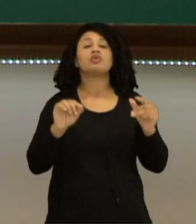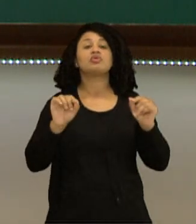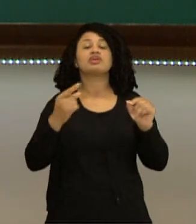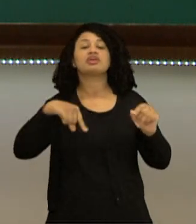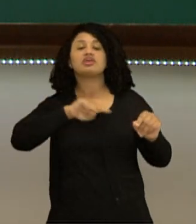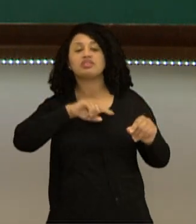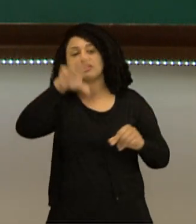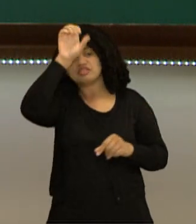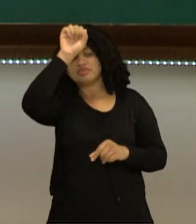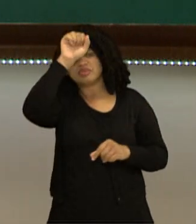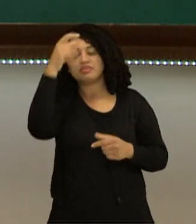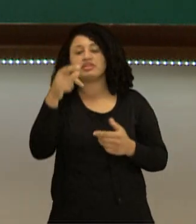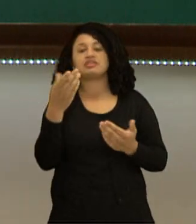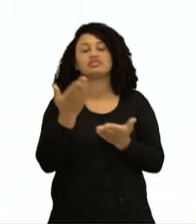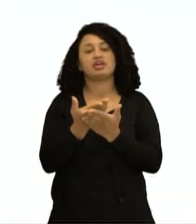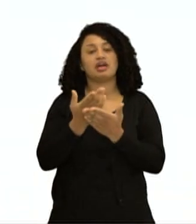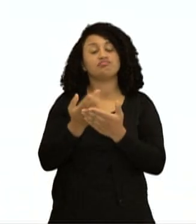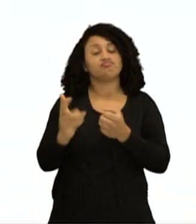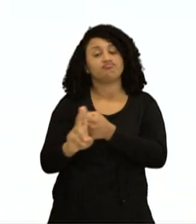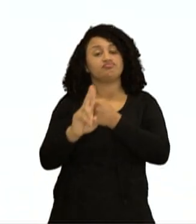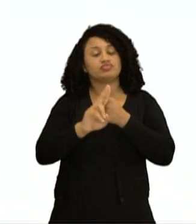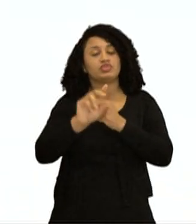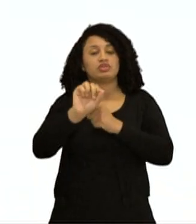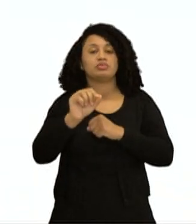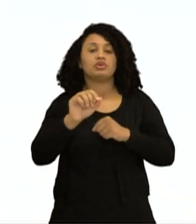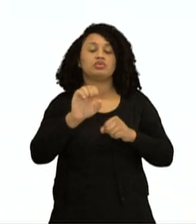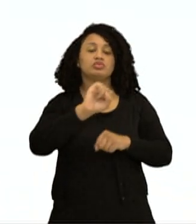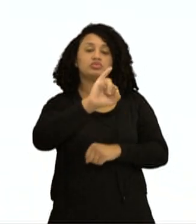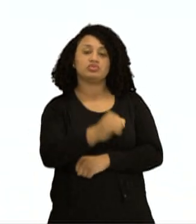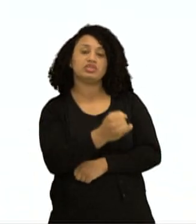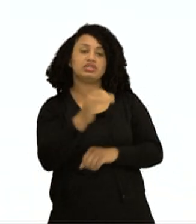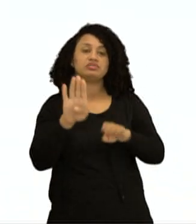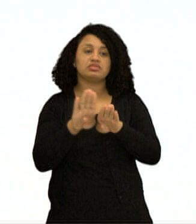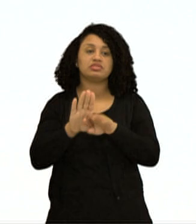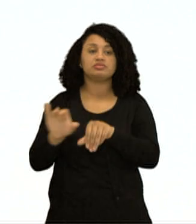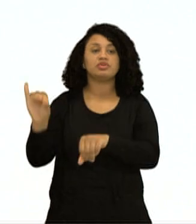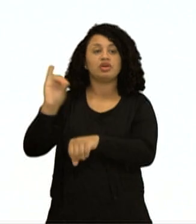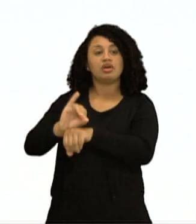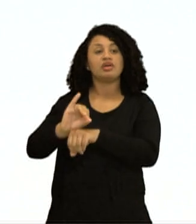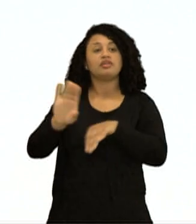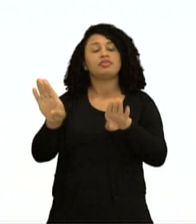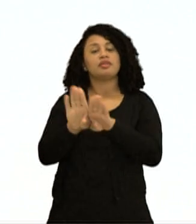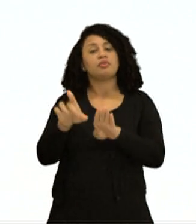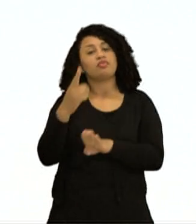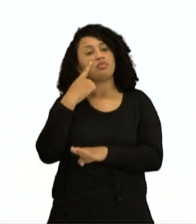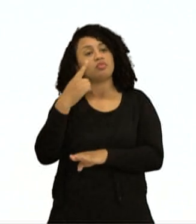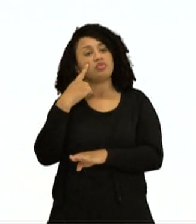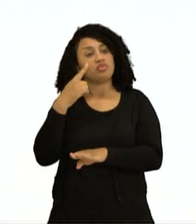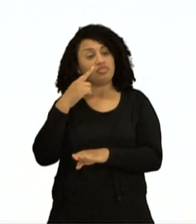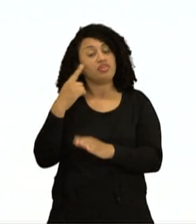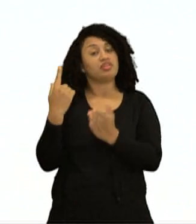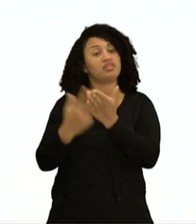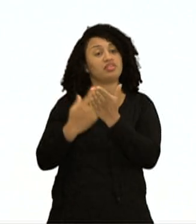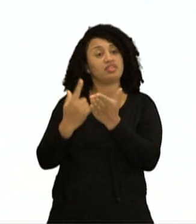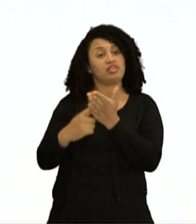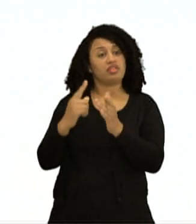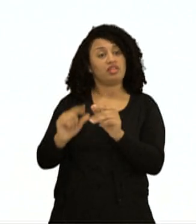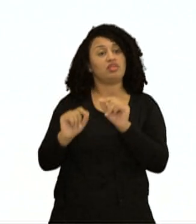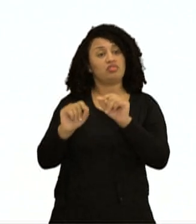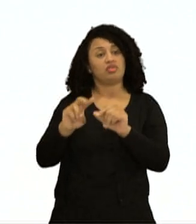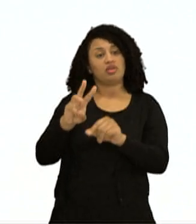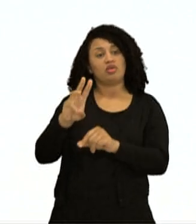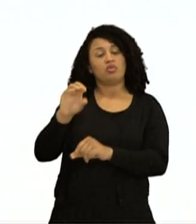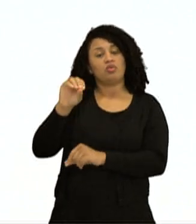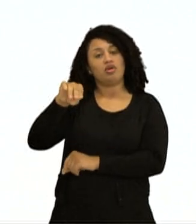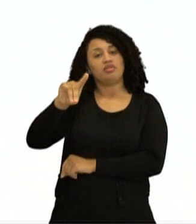aula? Pronomes, sujeito e objeto, e vamos dar uma olhadinha nessa obra O Extraordinário, Wonder. Já ouviu falar?